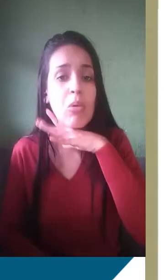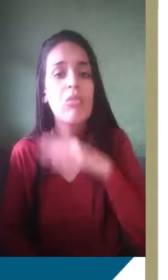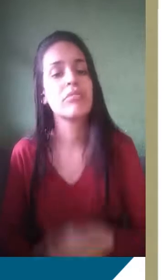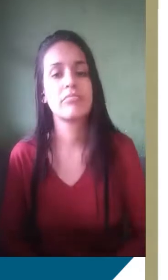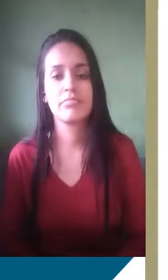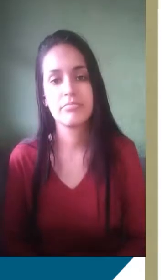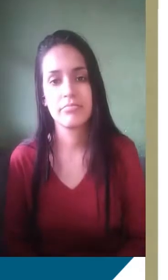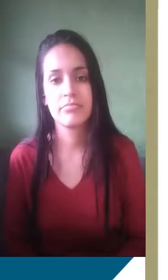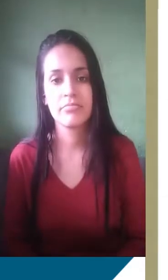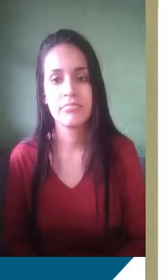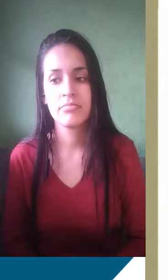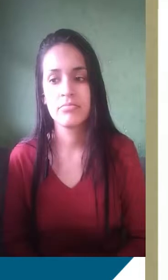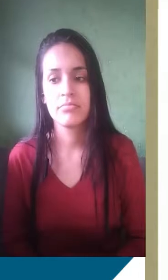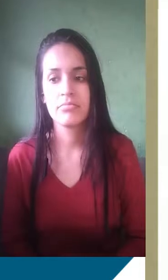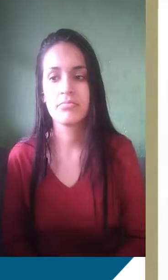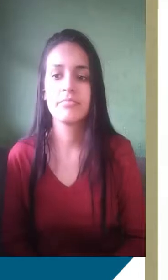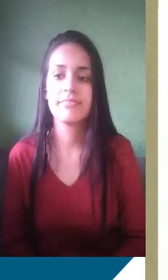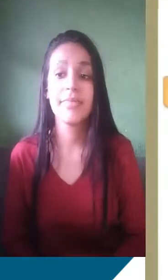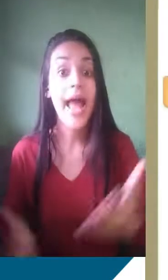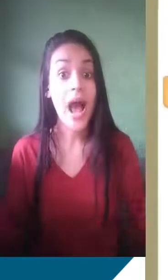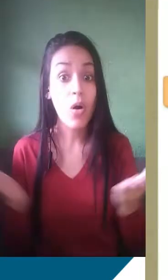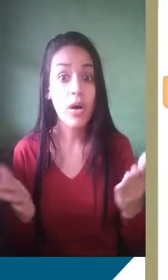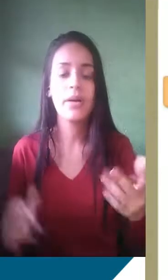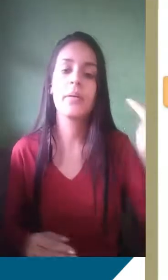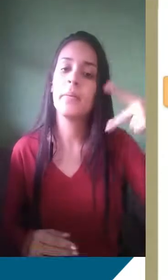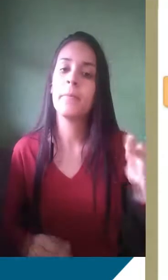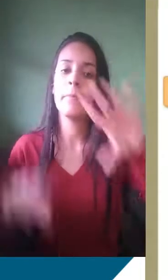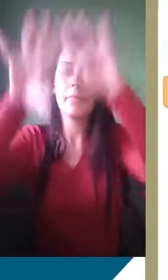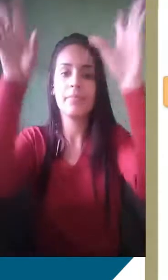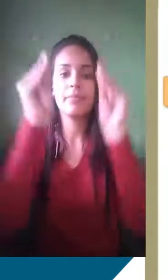evidências ideológicas do poder oligárquico.